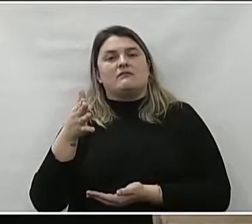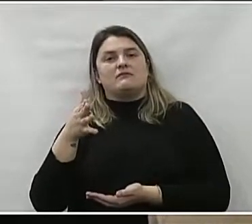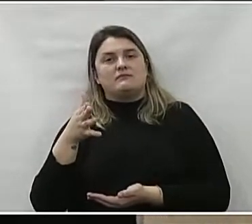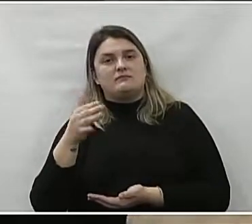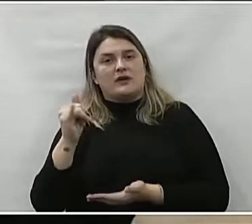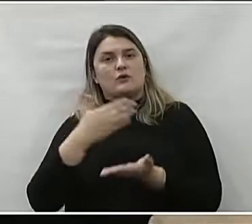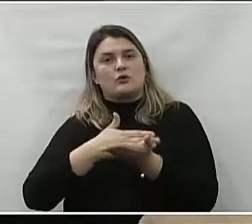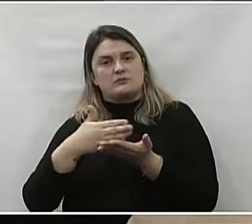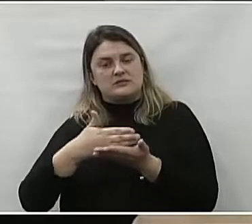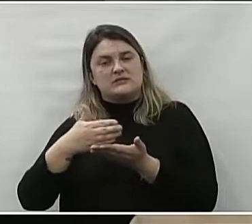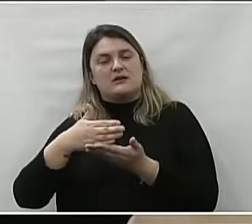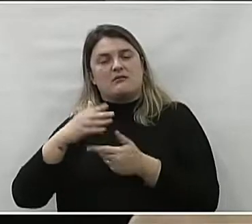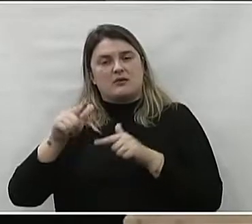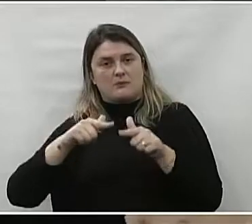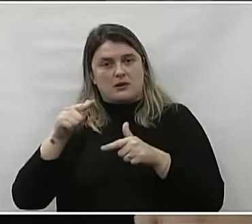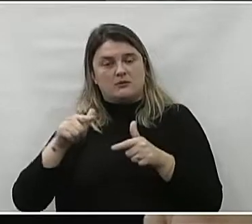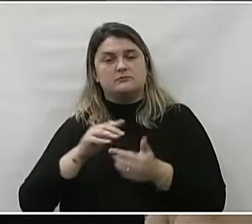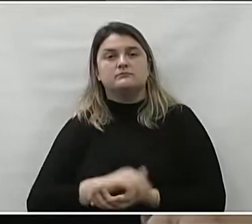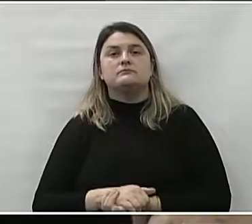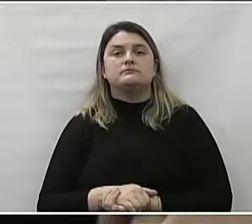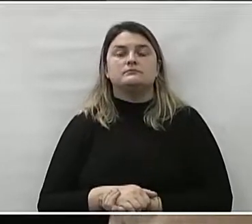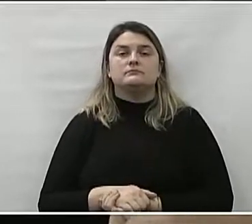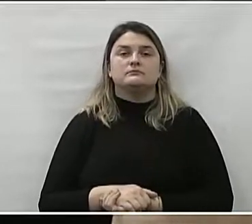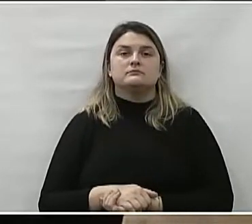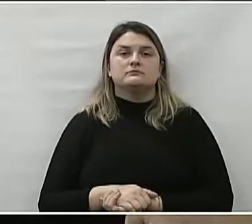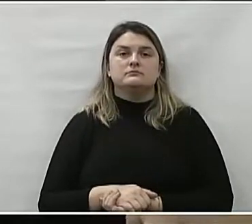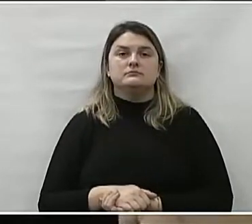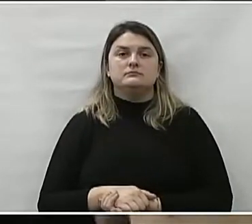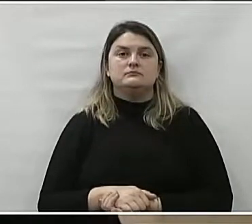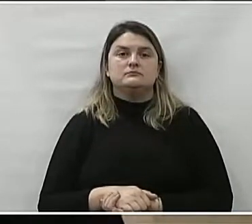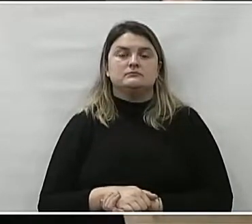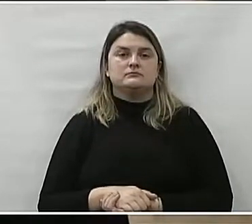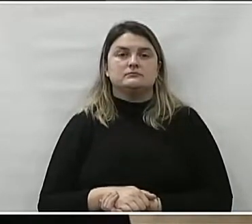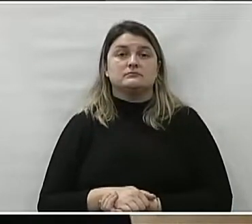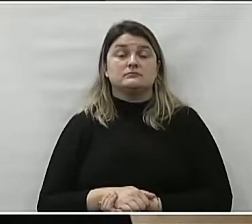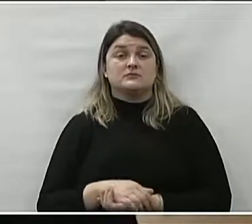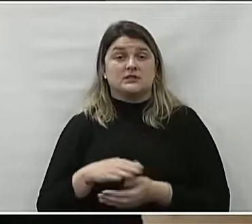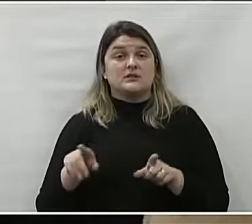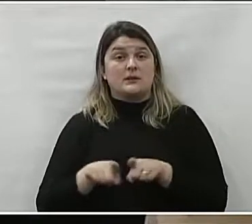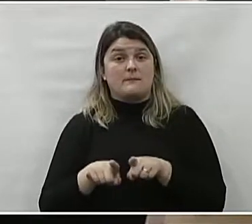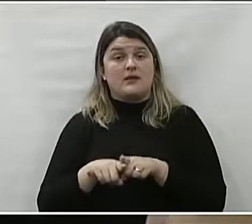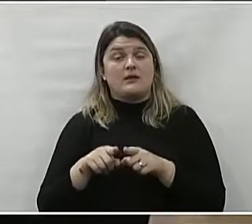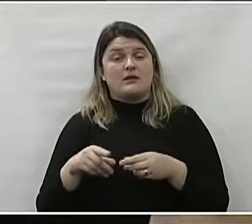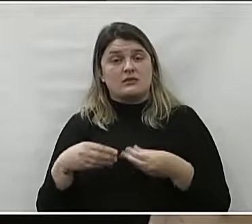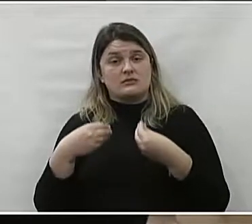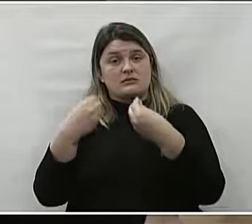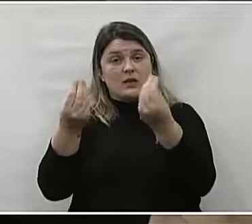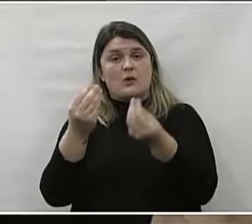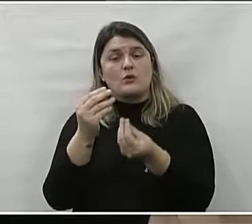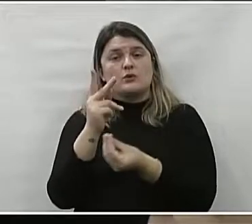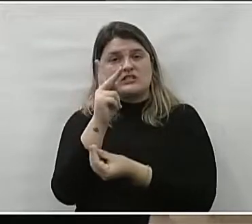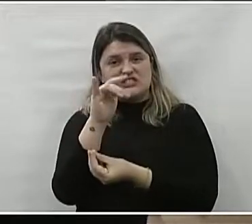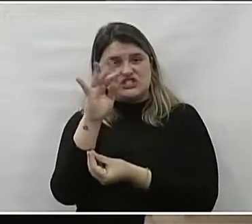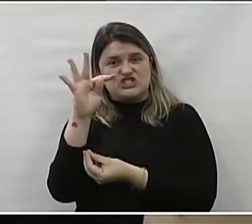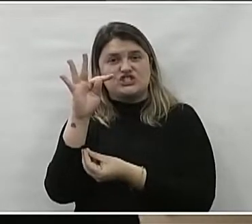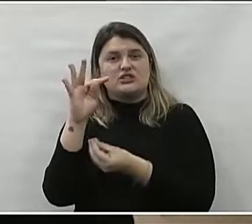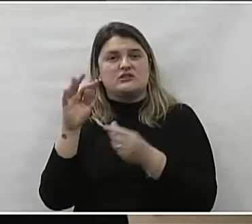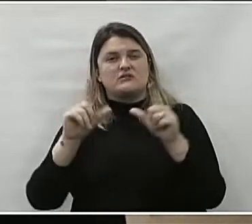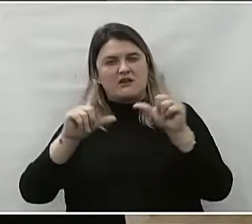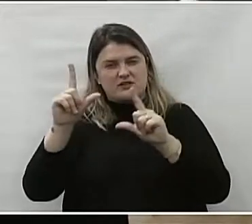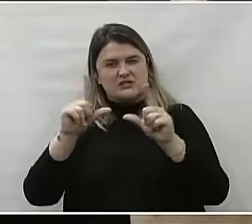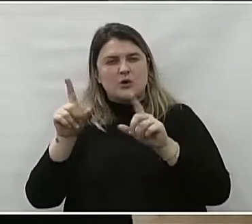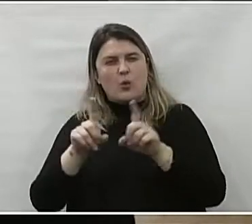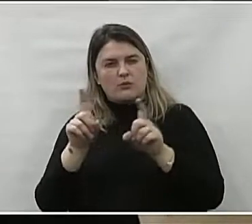sendo iniciadas as obras também teve alguns kits né e ducatron diversas escolas nosso